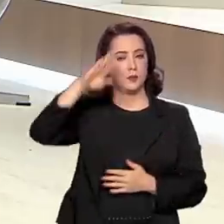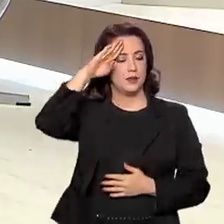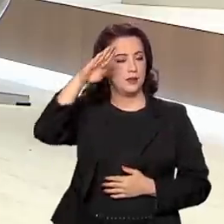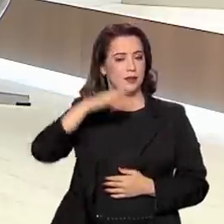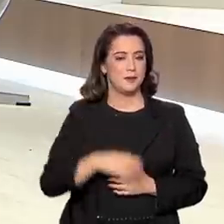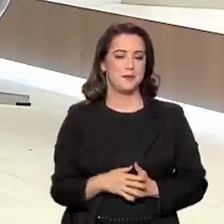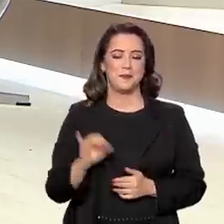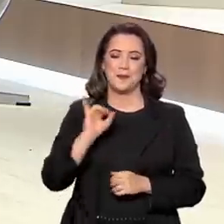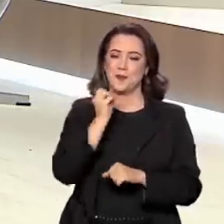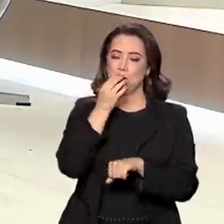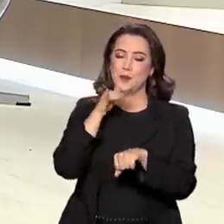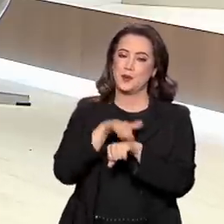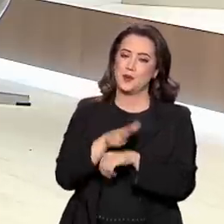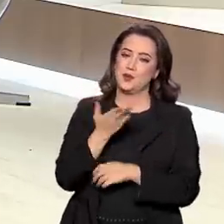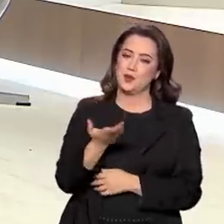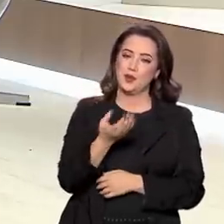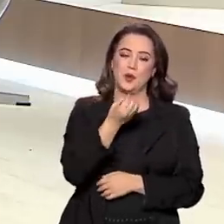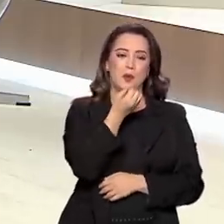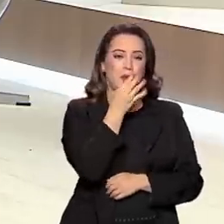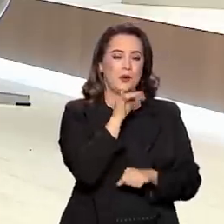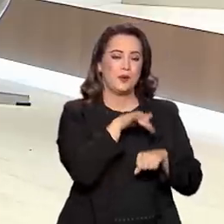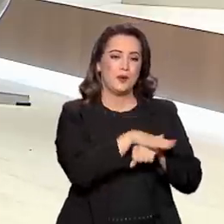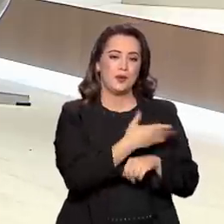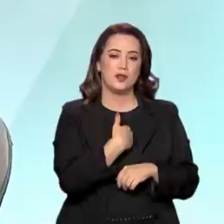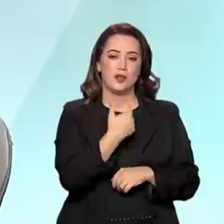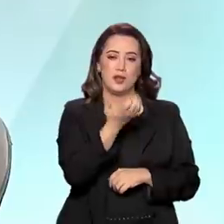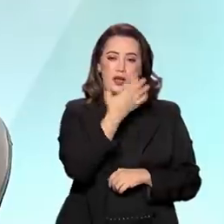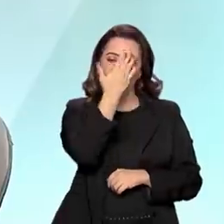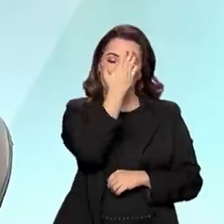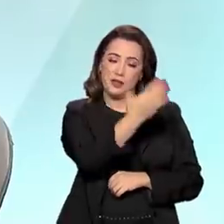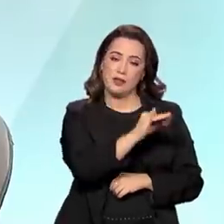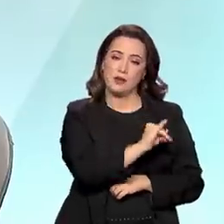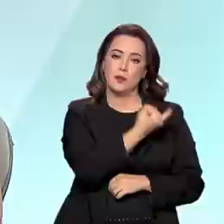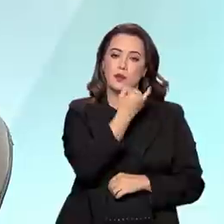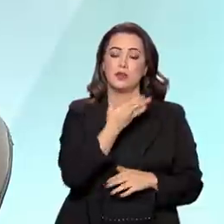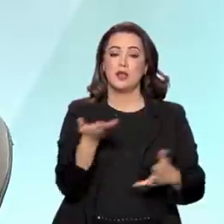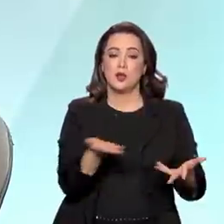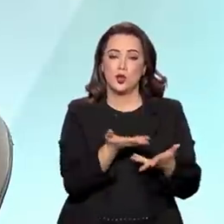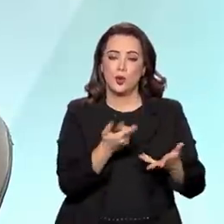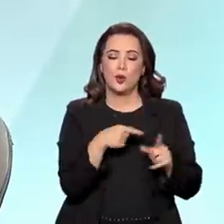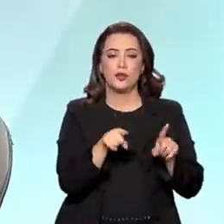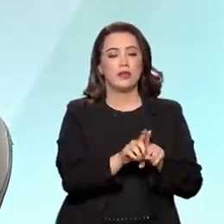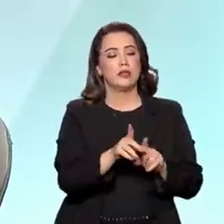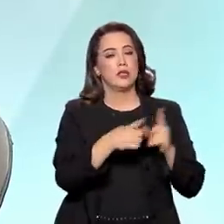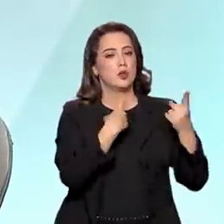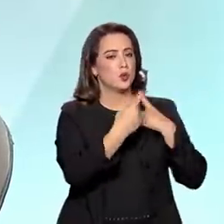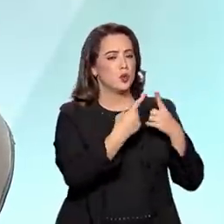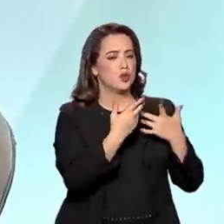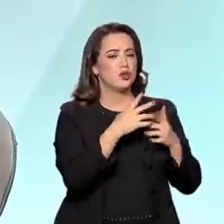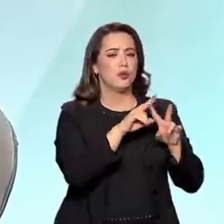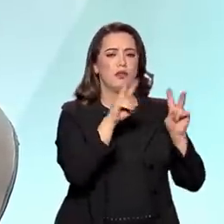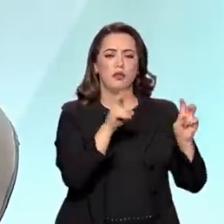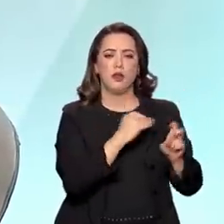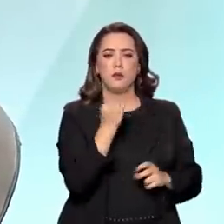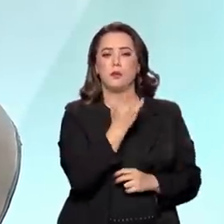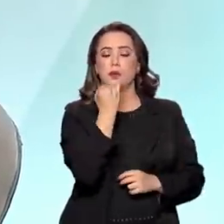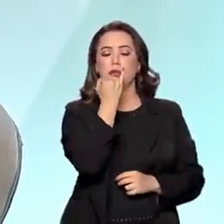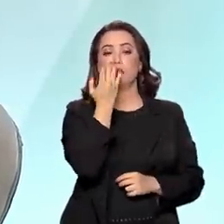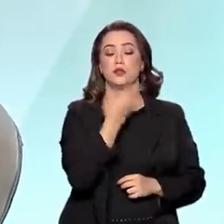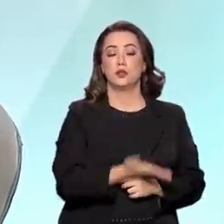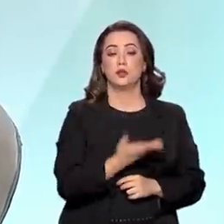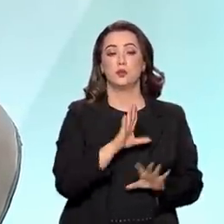Boa noite General boa noite queria começar agradecer essa oportunidade de debater um assunto tão importante